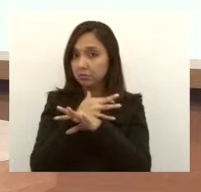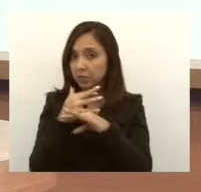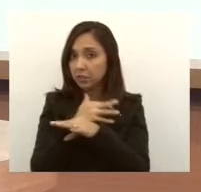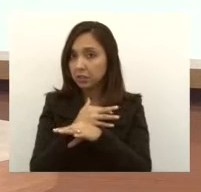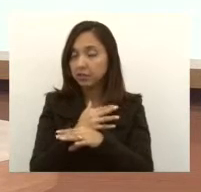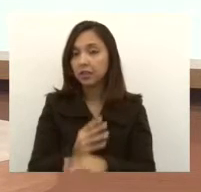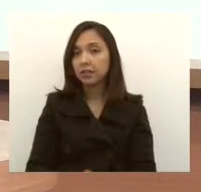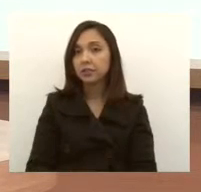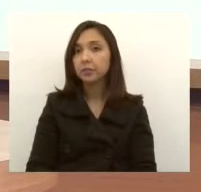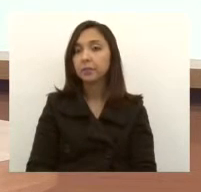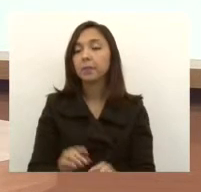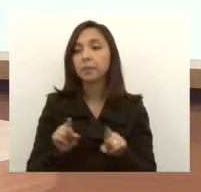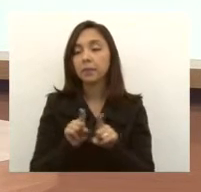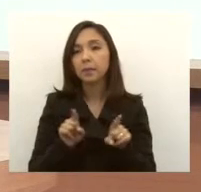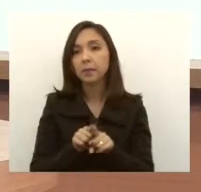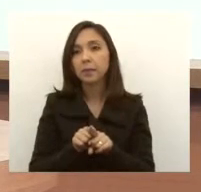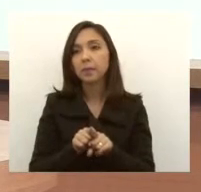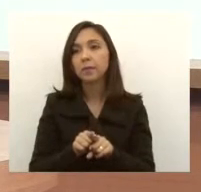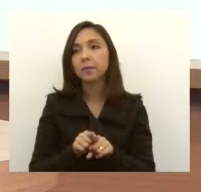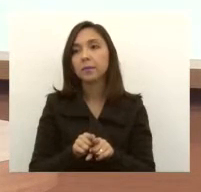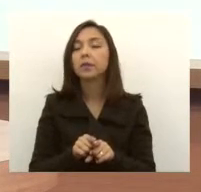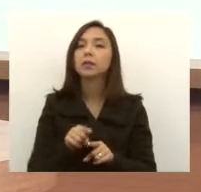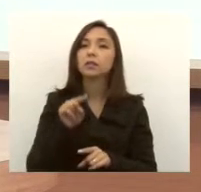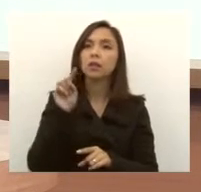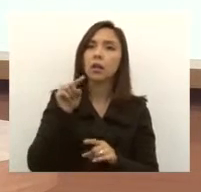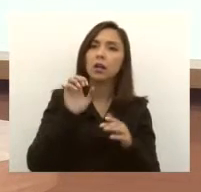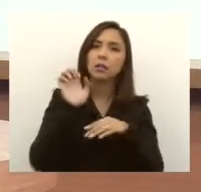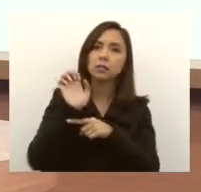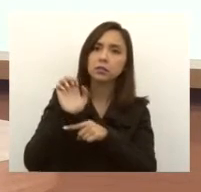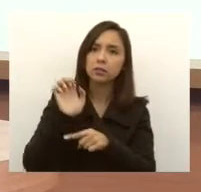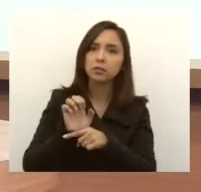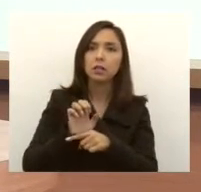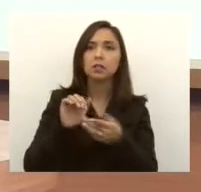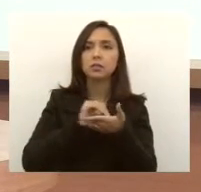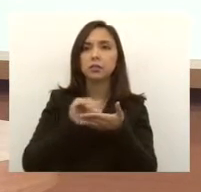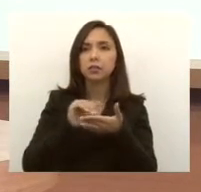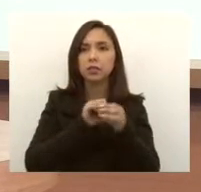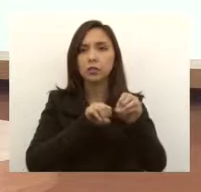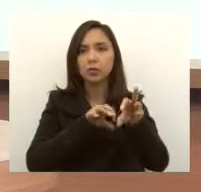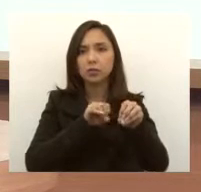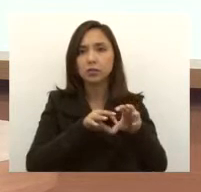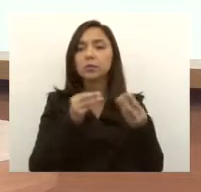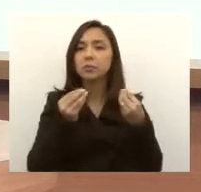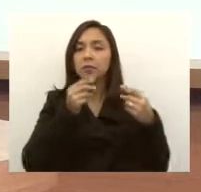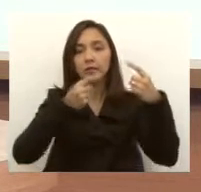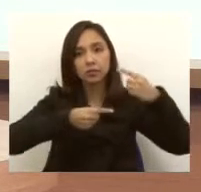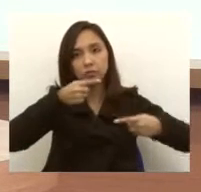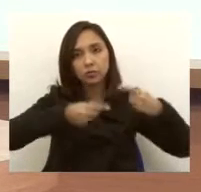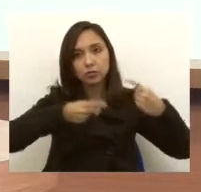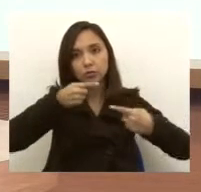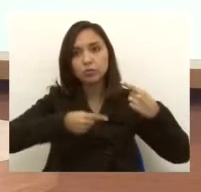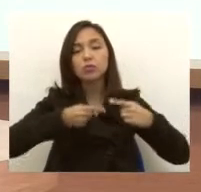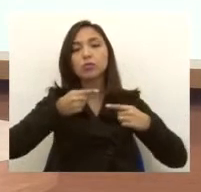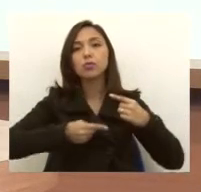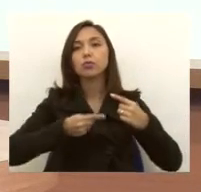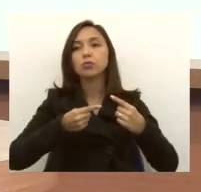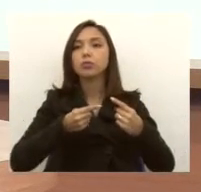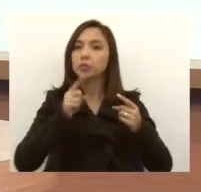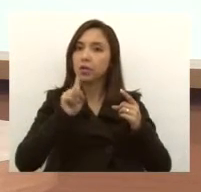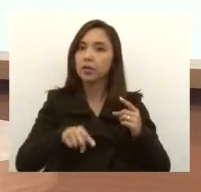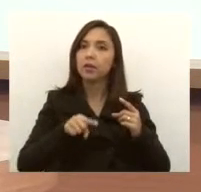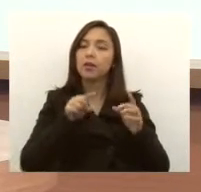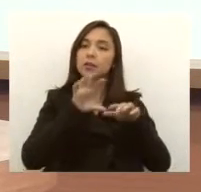e chamar os dirigentes de ensino do Estado, a Secretaria de Educação, para discutir amplamente a questão